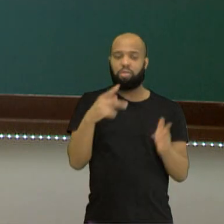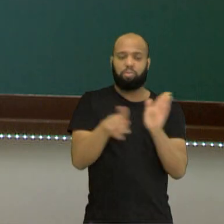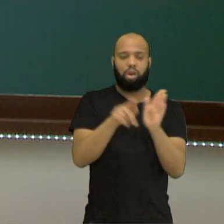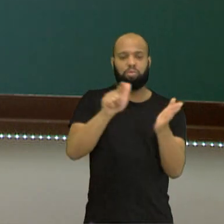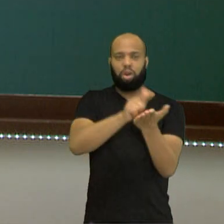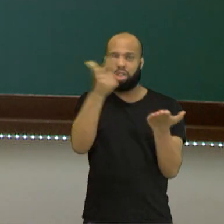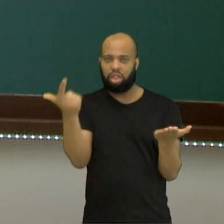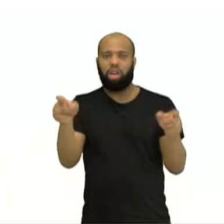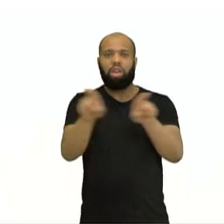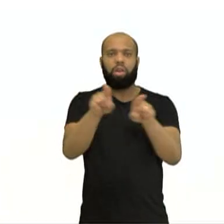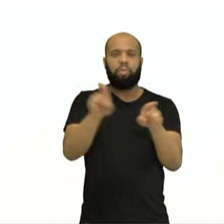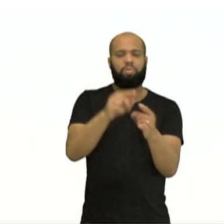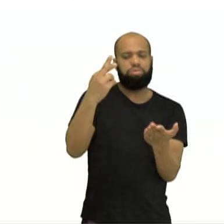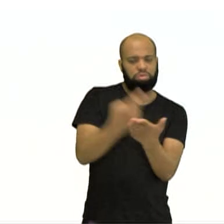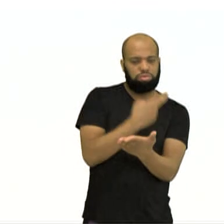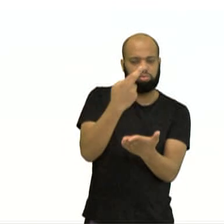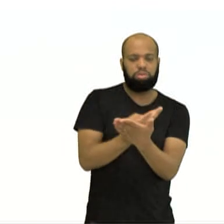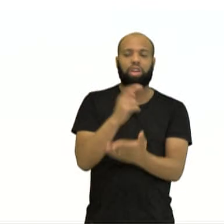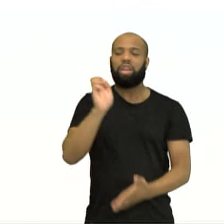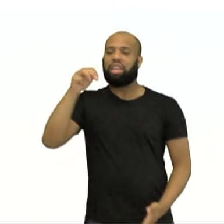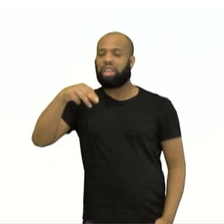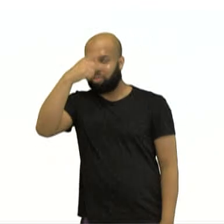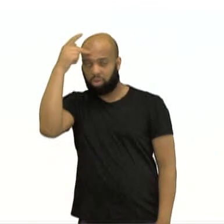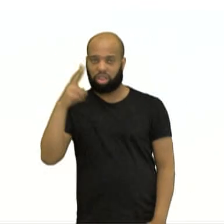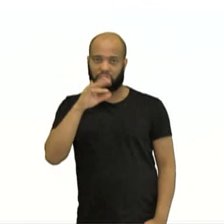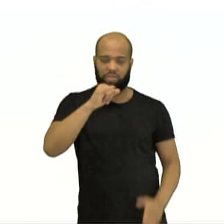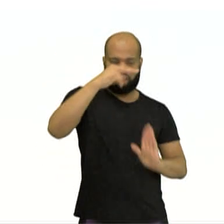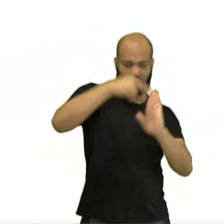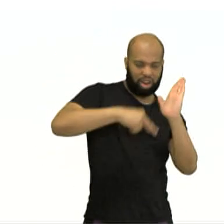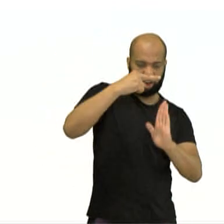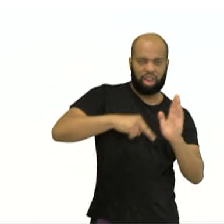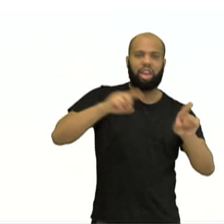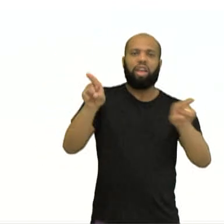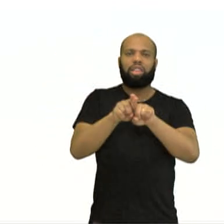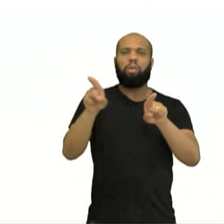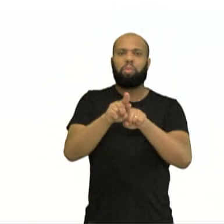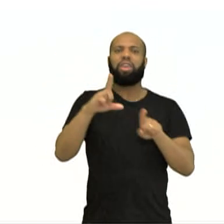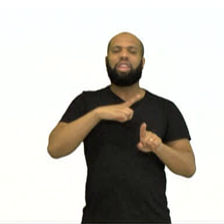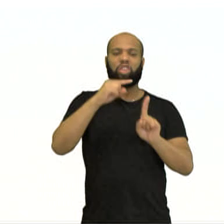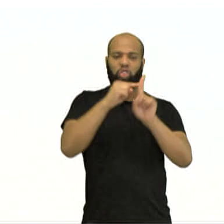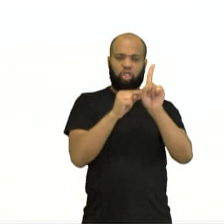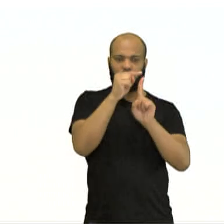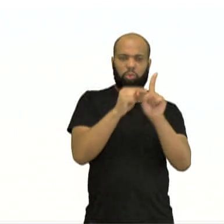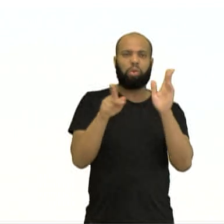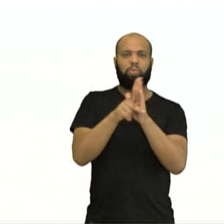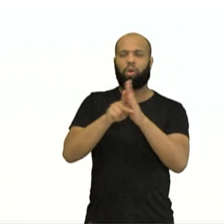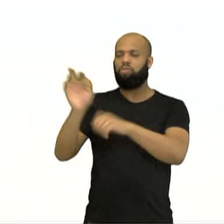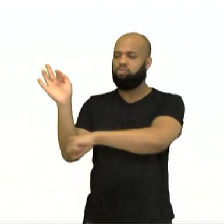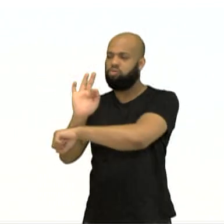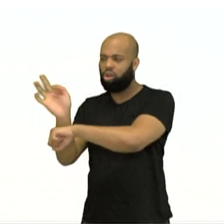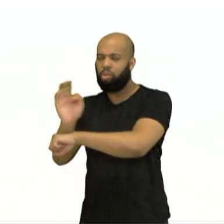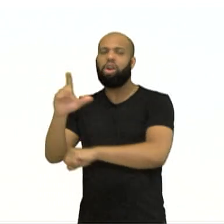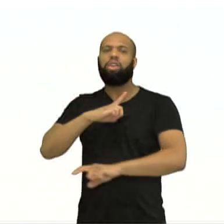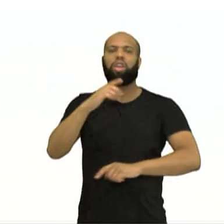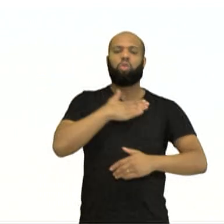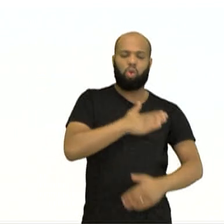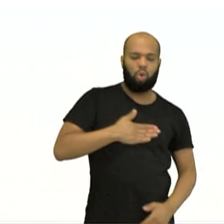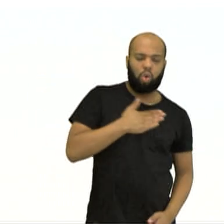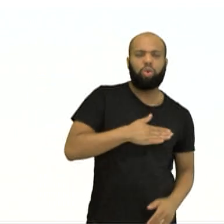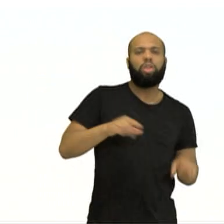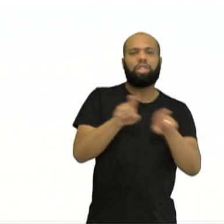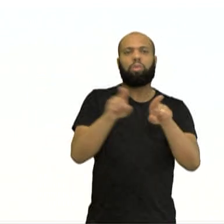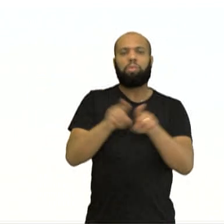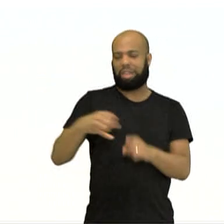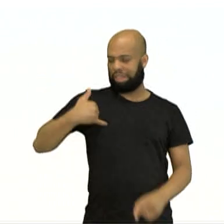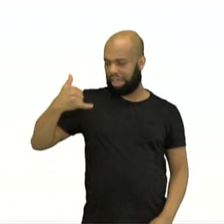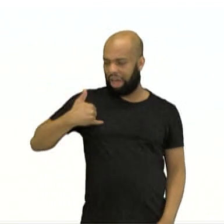público leitor? Qual é o grau de formalismo? O perfil do autor, seus gostos, idade, nível cultural. Tudo